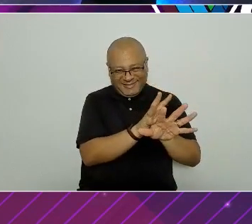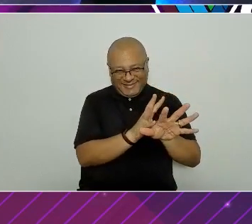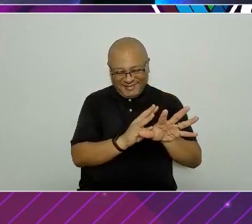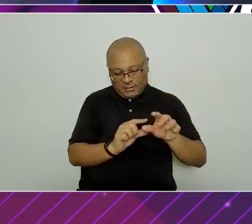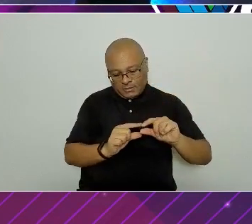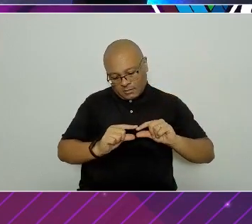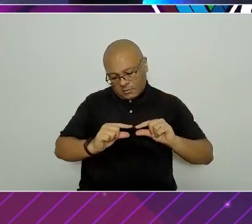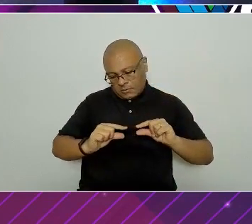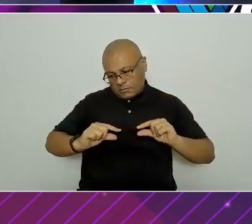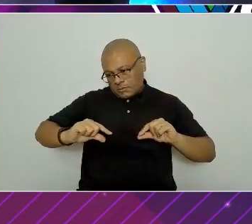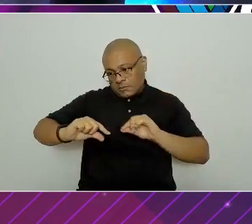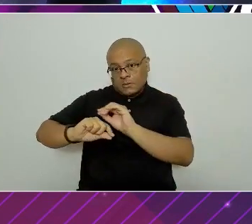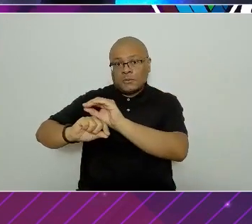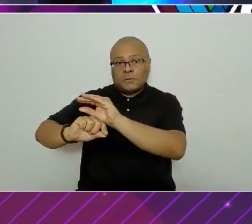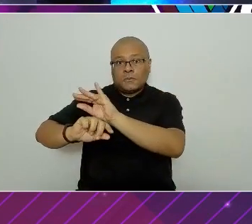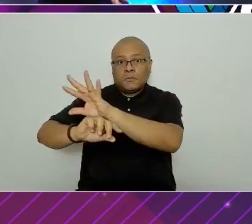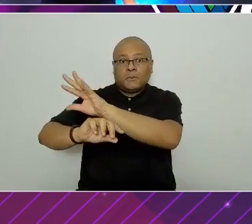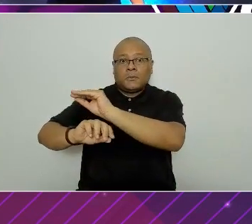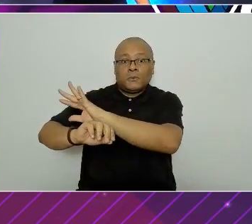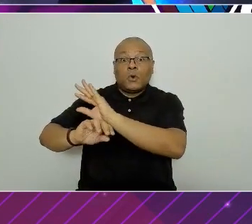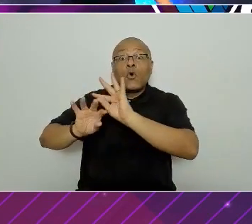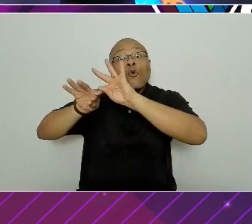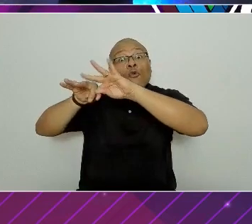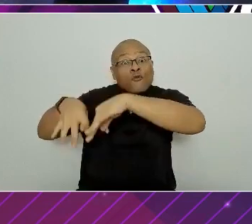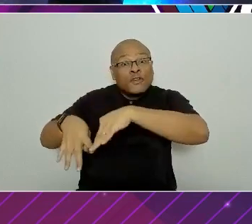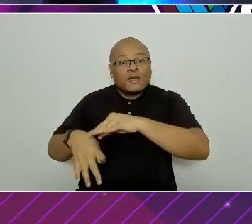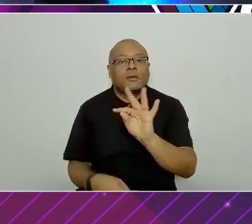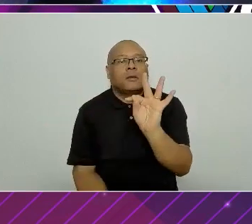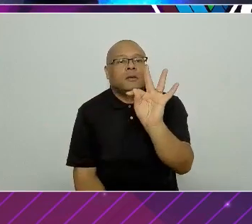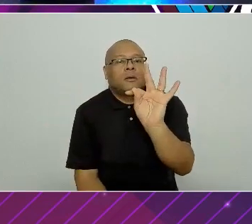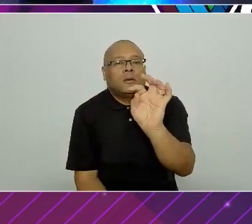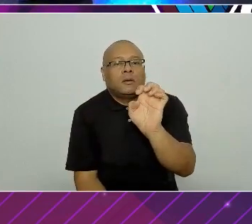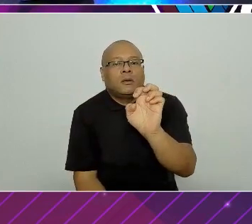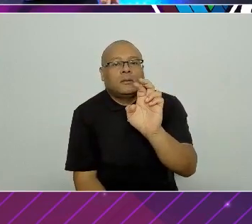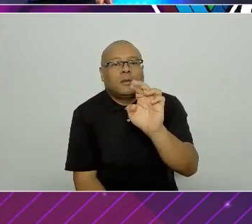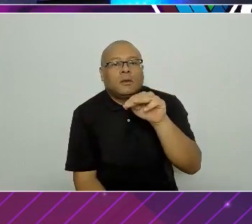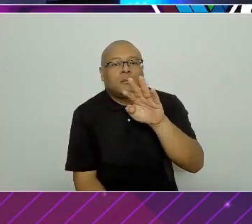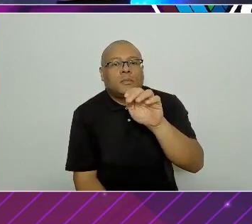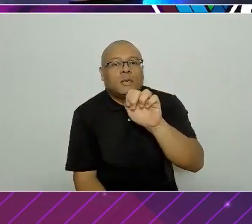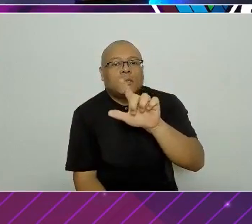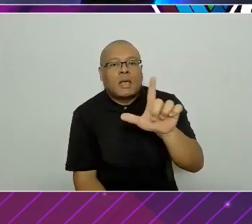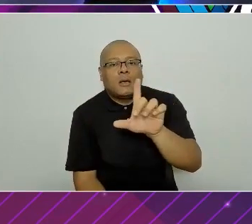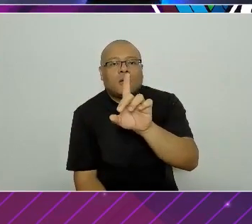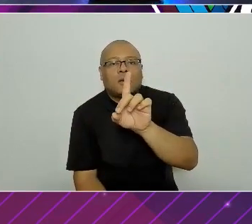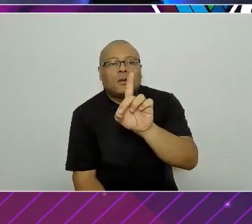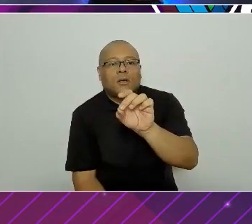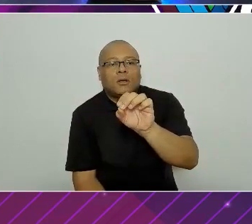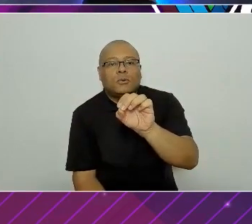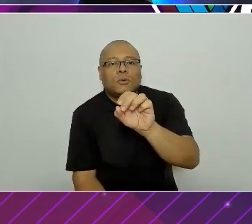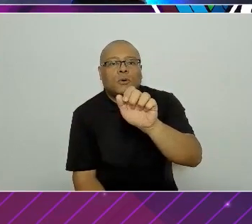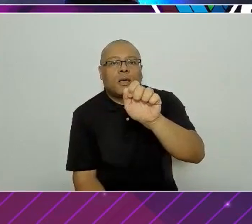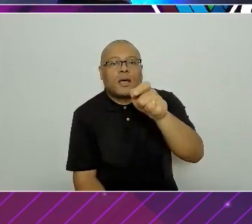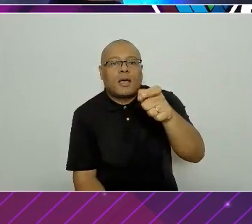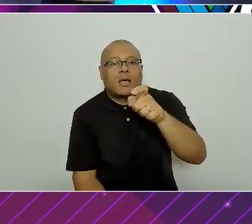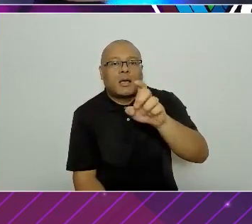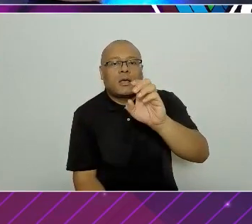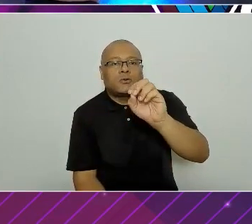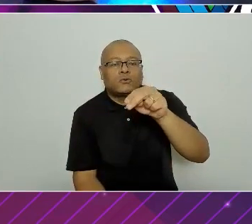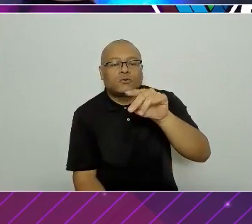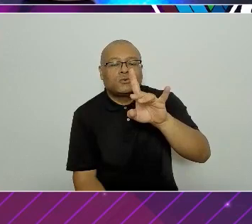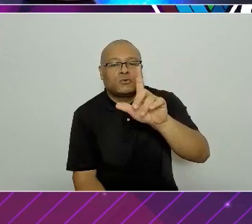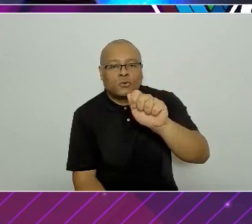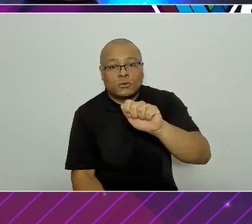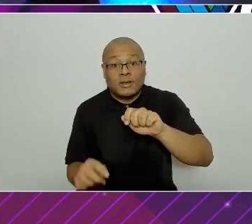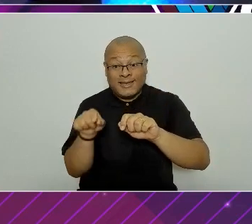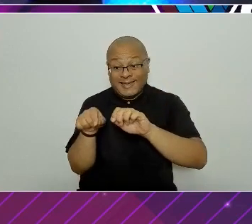axônio, né, que é a parte onde nós teremos o canal de transmissão, né? Então, esse terminal, ele vai se conectar, né, vamos dizer